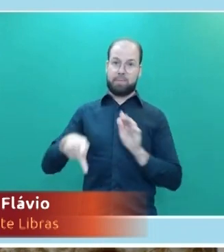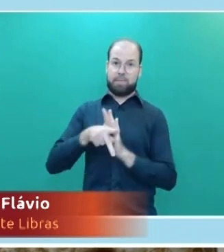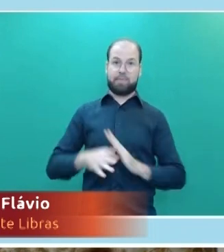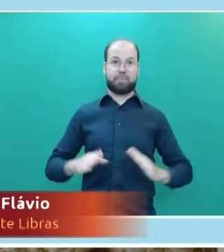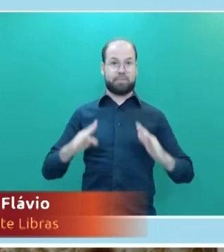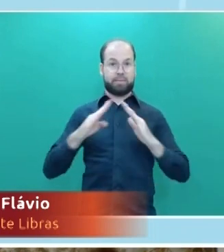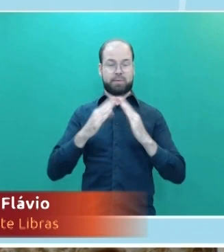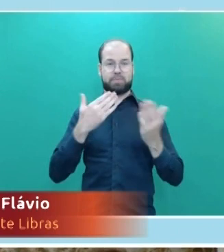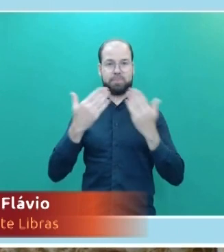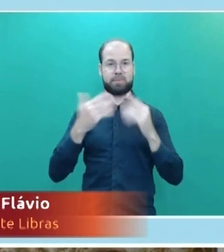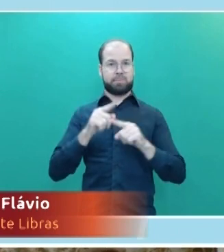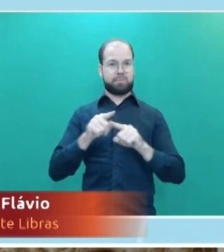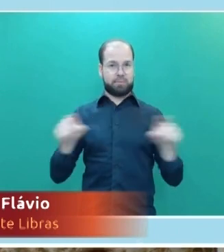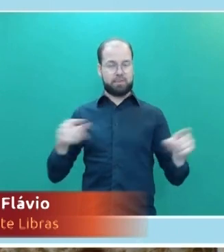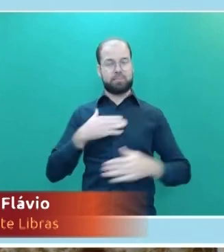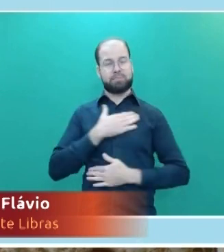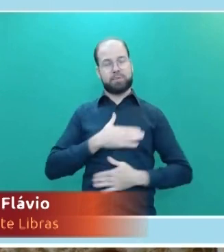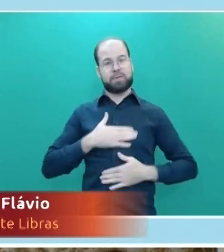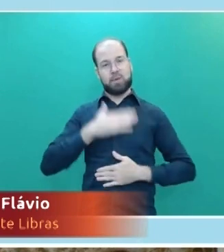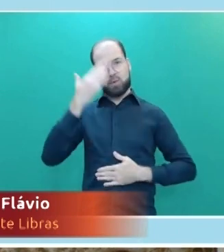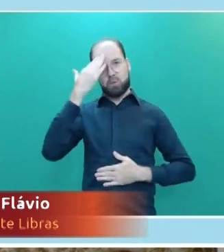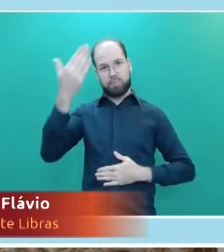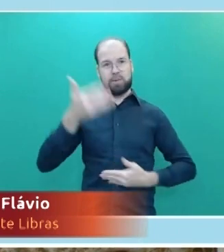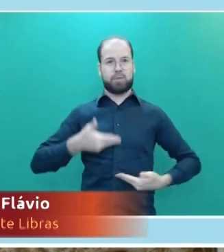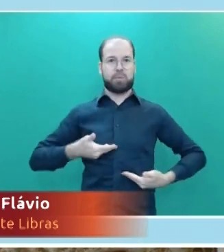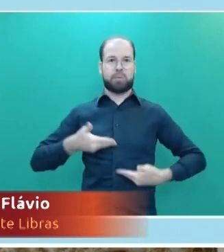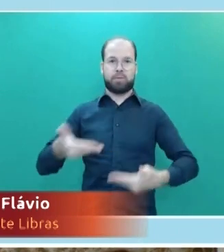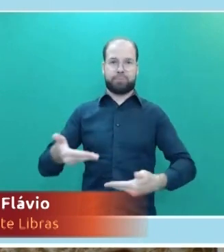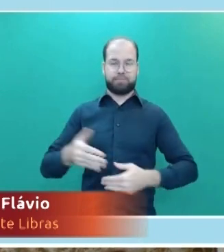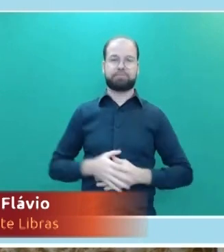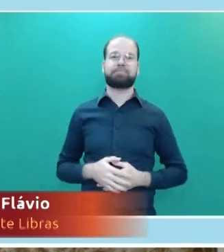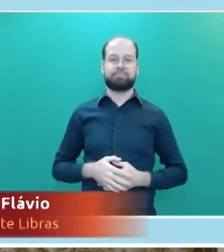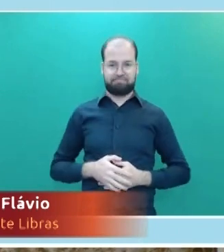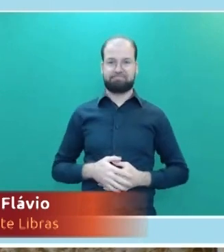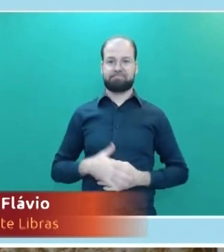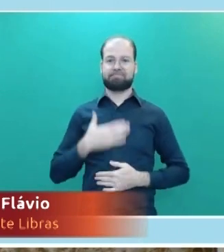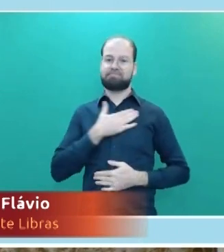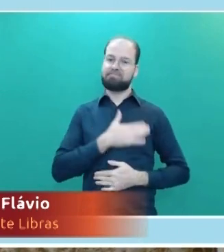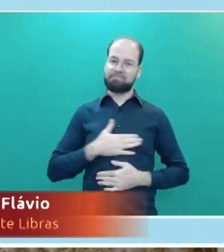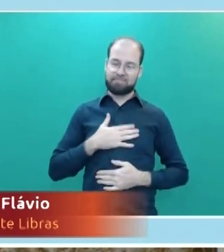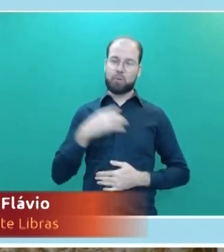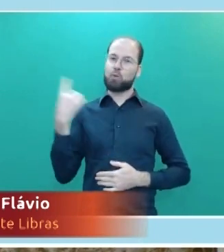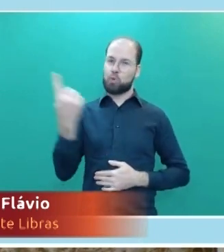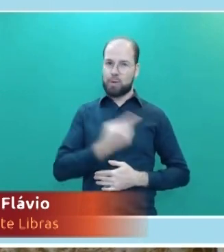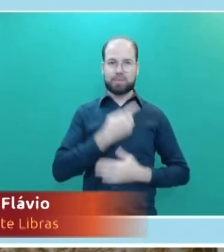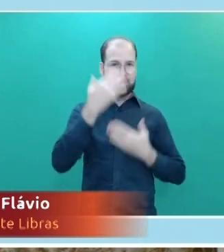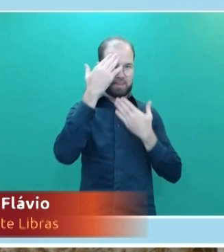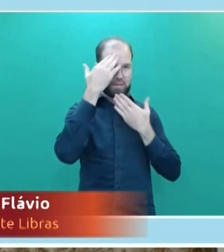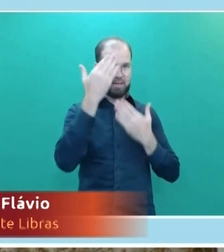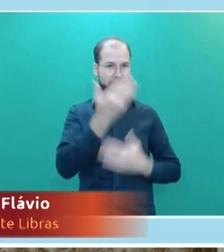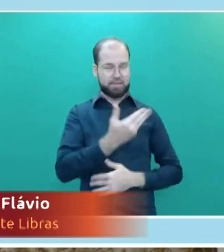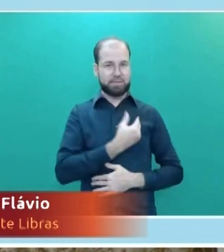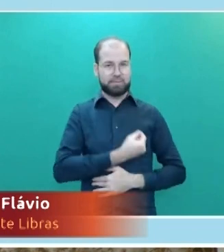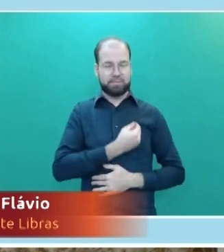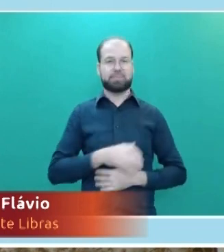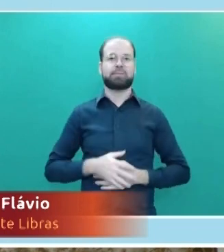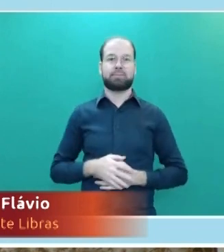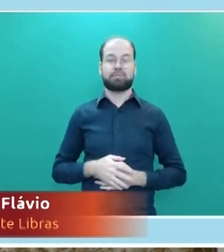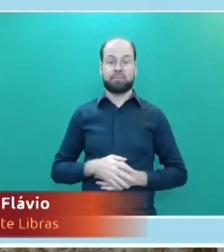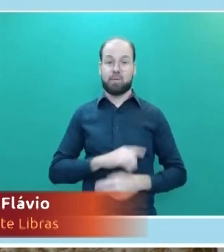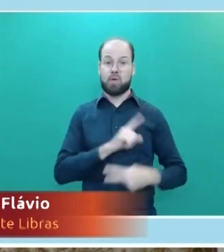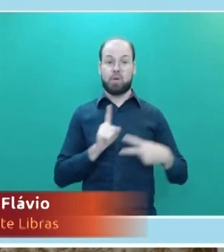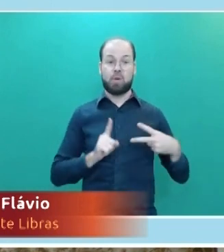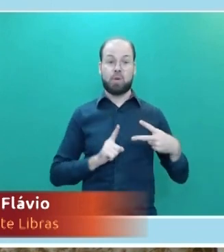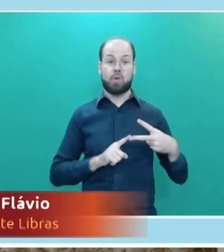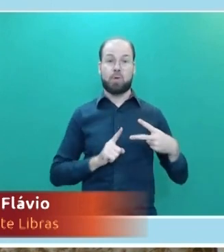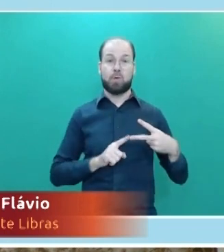prazer estar aqui. Obrigada pelo convite. Prazer é nosso, professora. Nós que agradecemos também pela sua presença. Nosso outro convidado